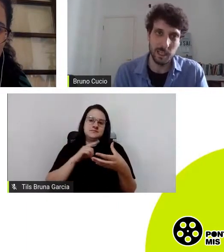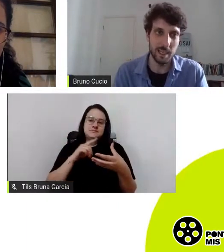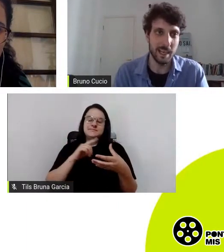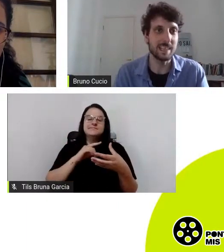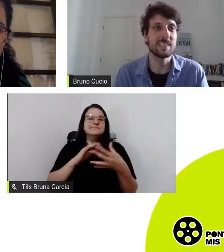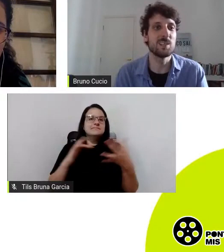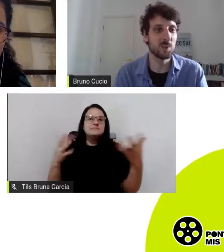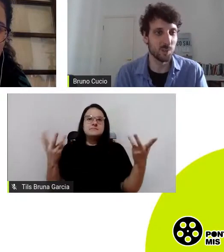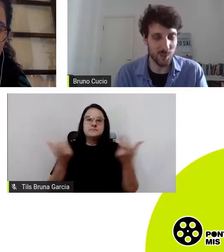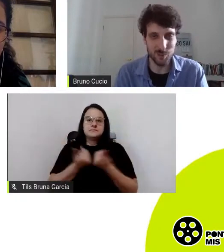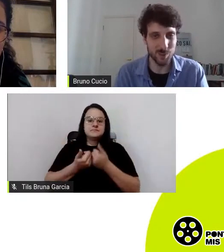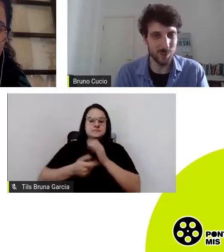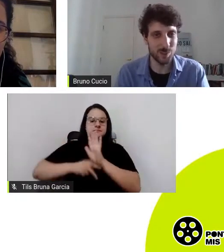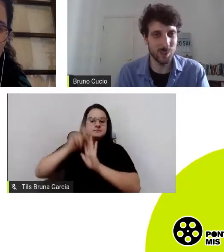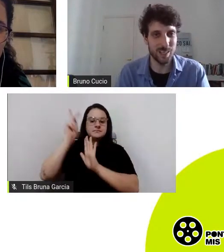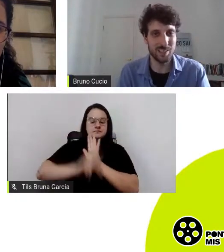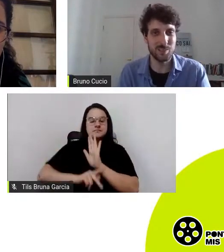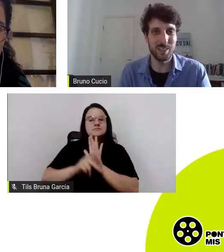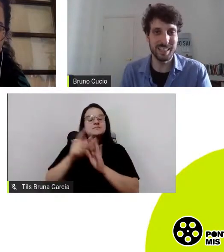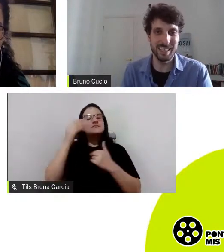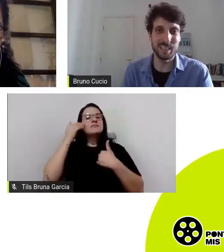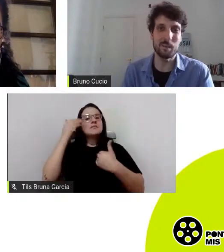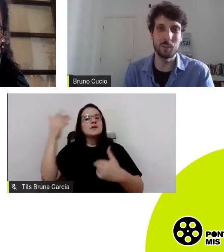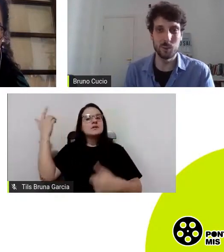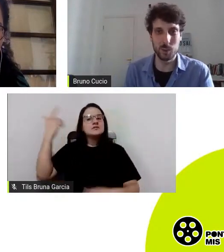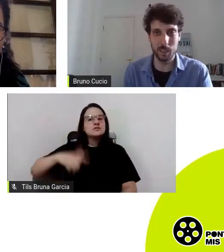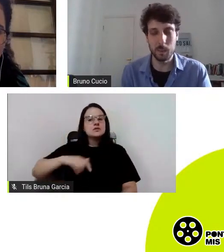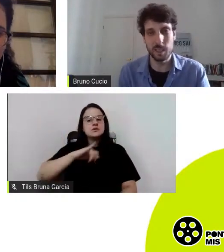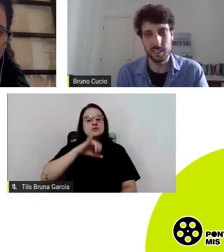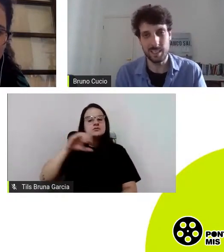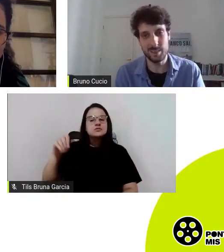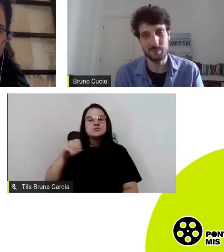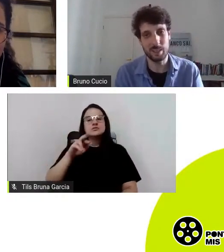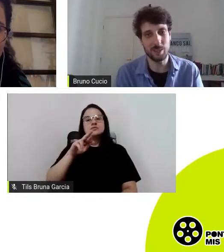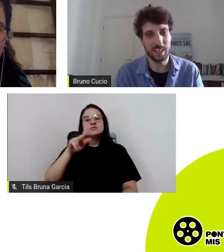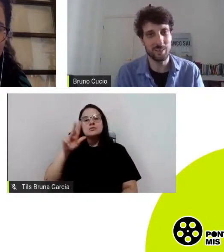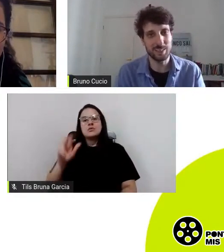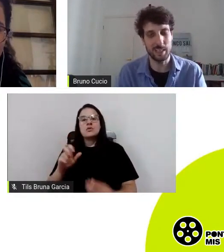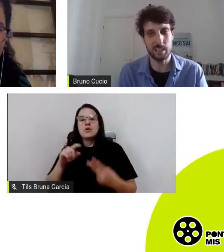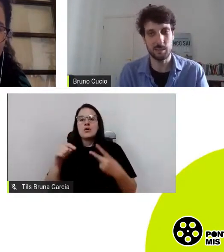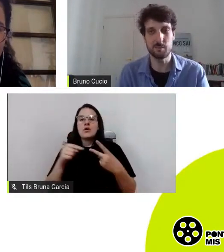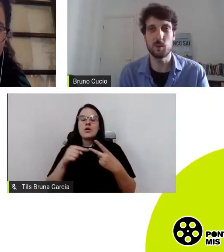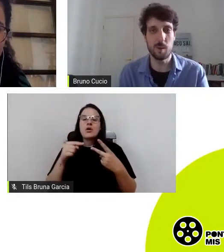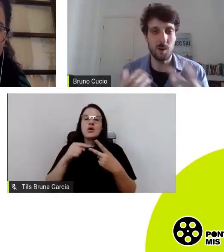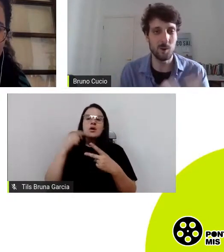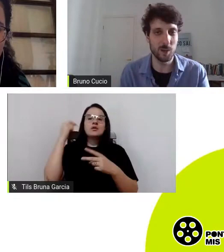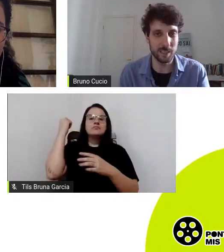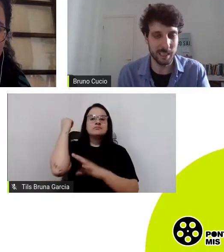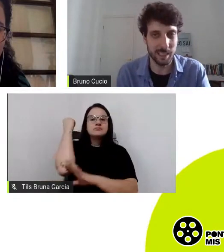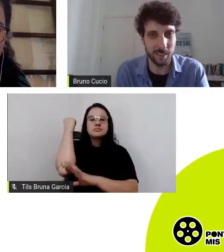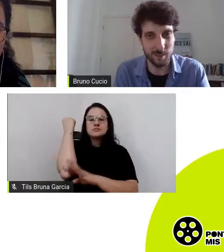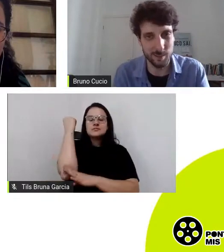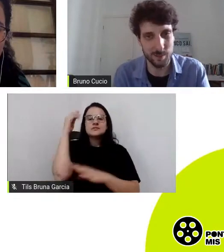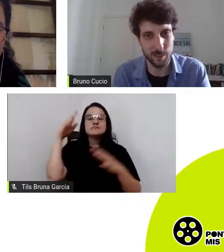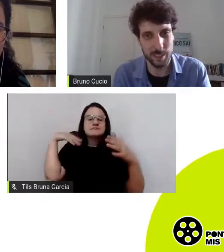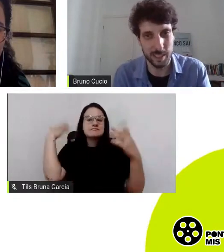programa incrível. Agradecer de novo o Jorge, a Juliana, a Bruna, que